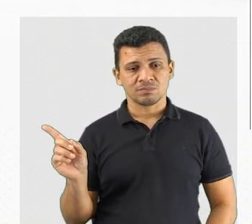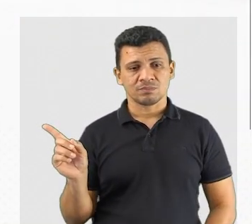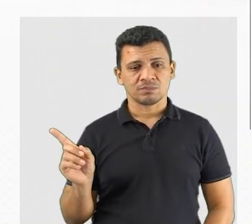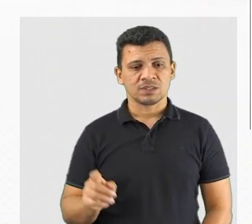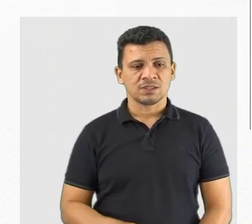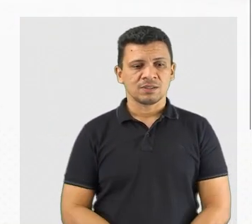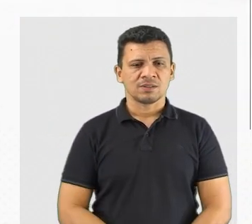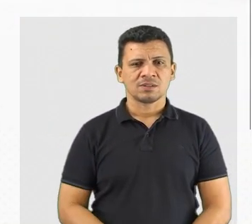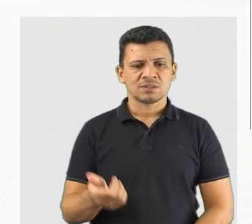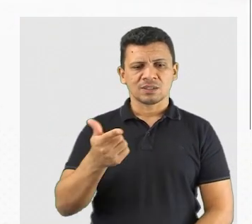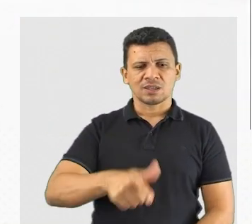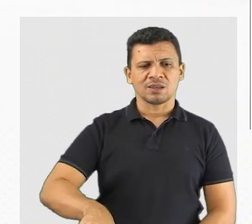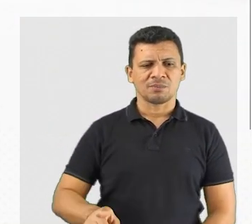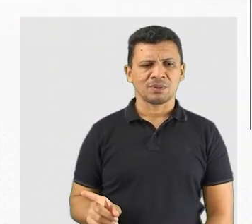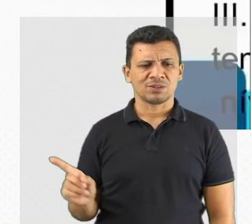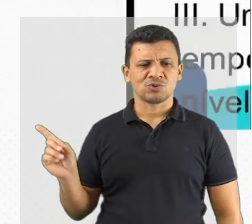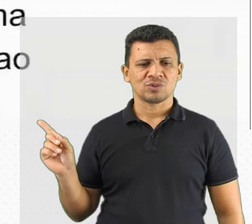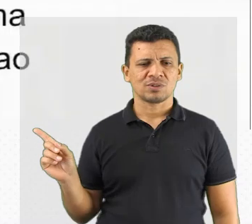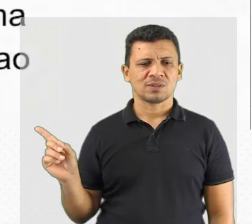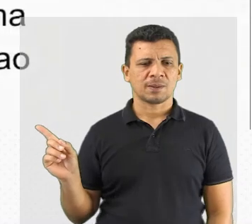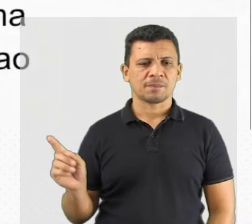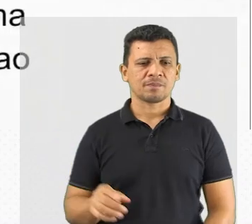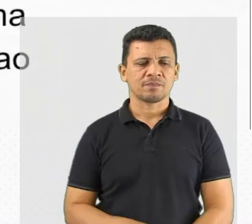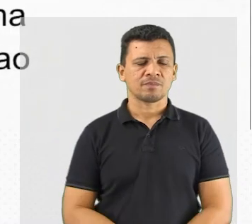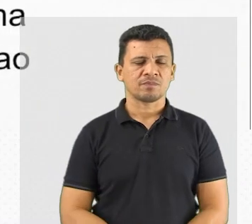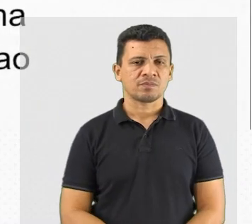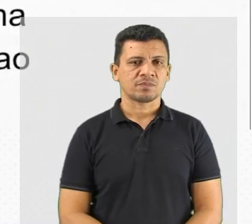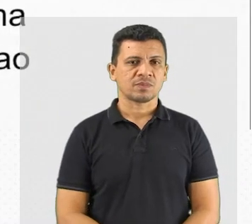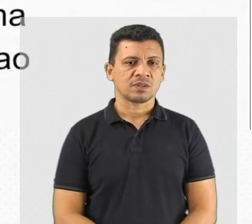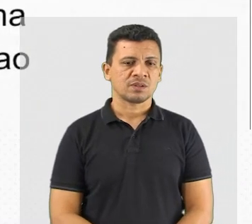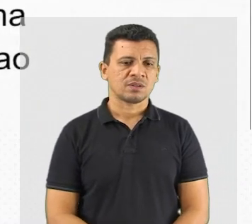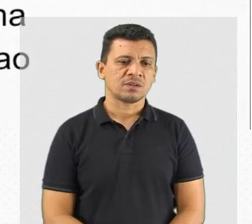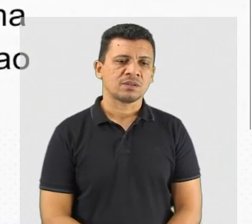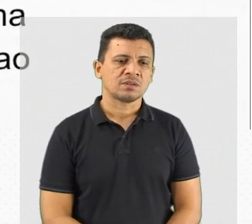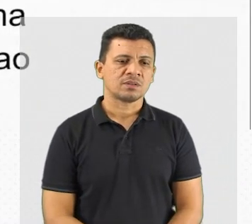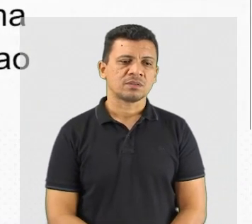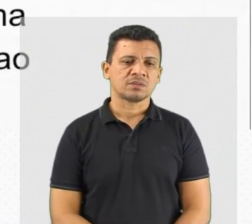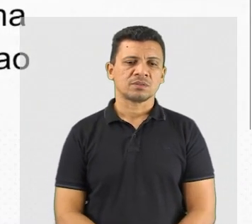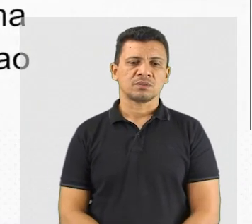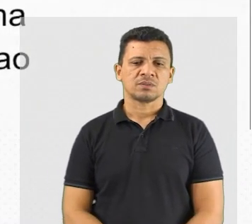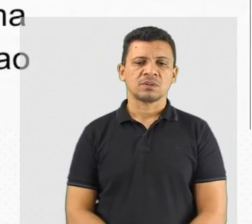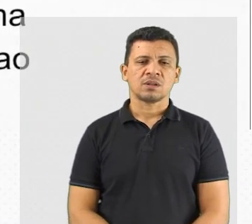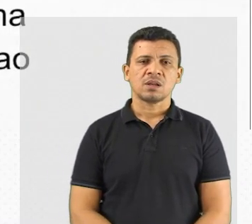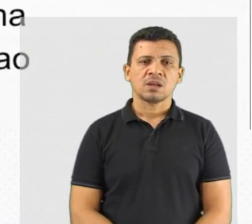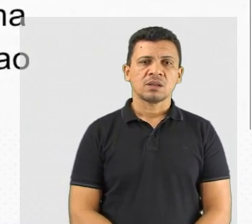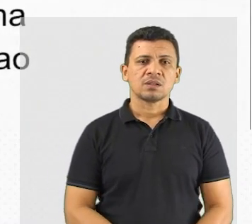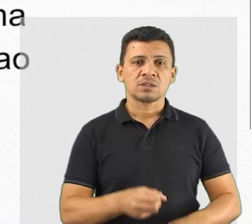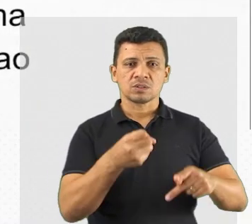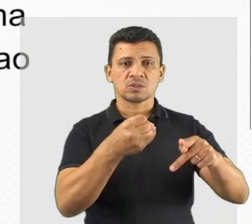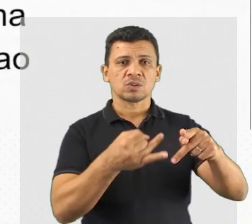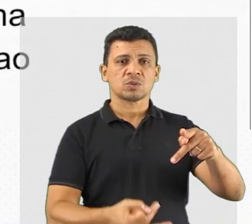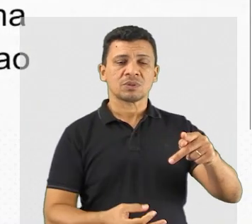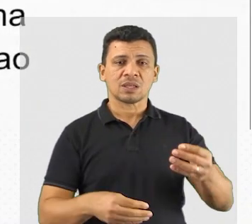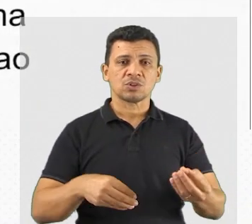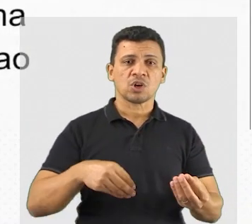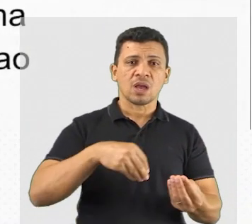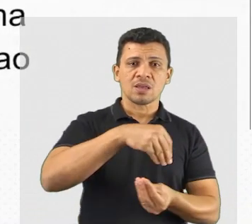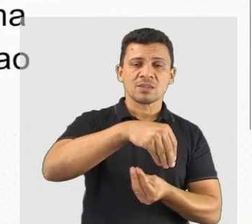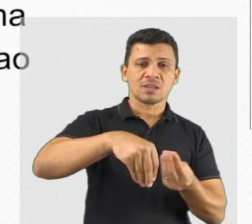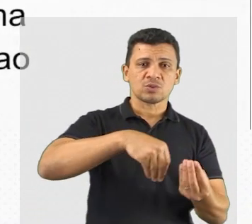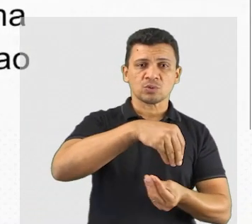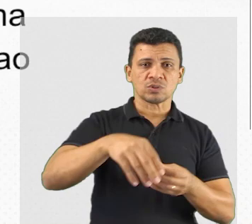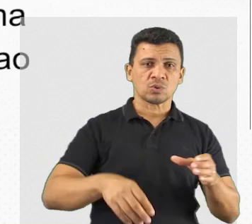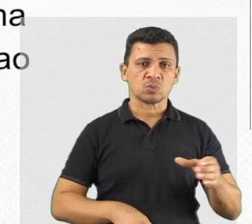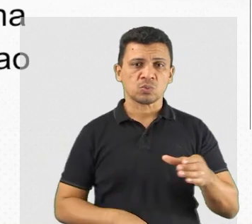Peraí, isso aqui repete, né? Repetiu aqui, vamos para a segunda. A respeito das propriedades das soluções, considere a